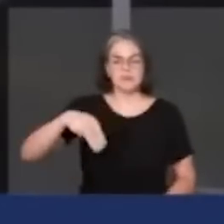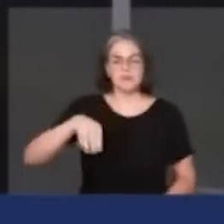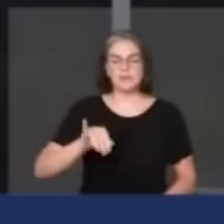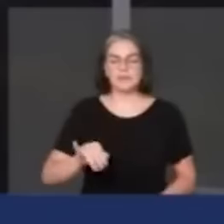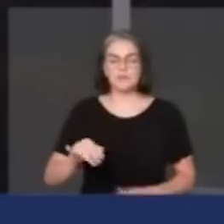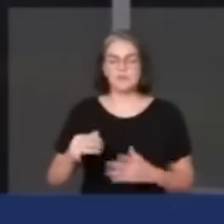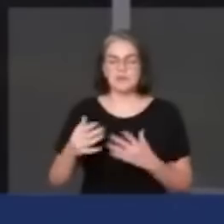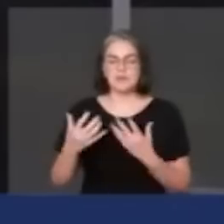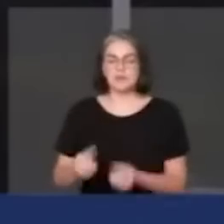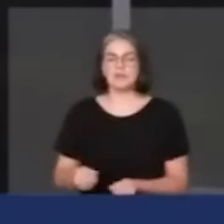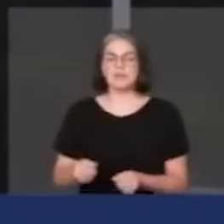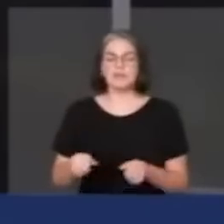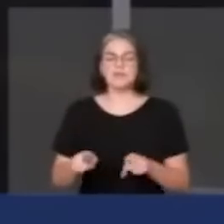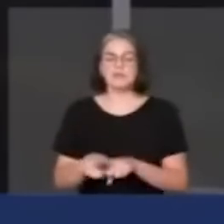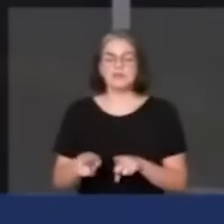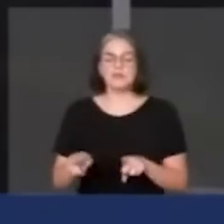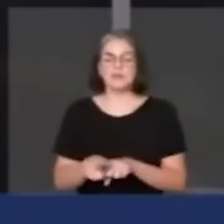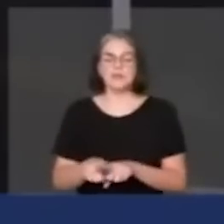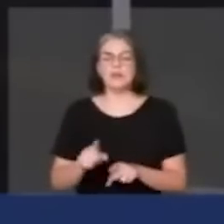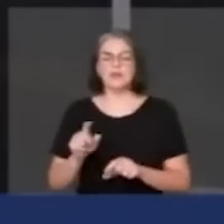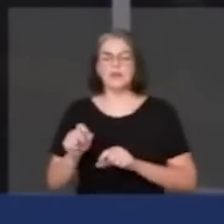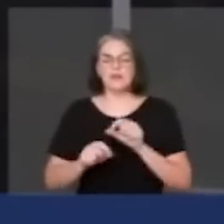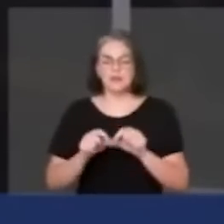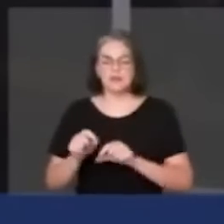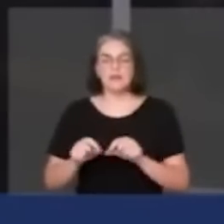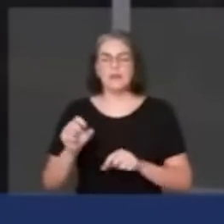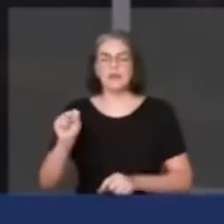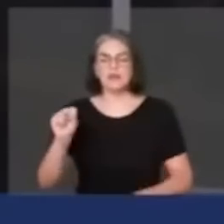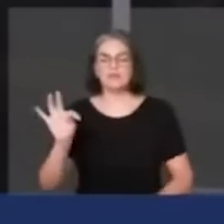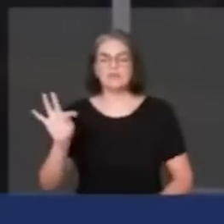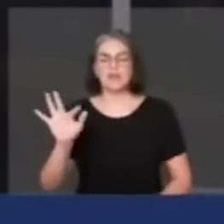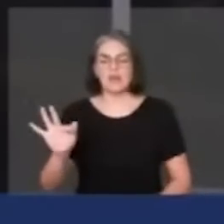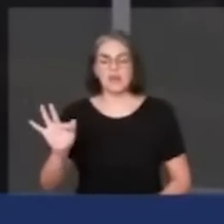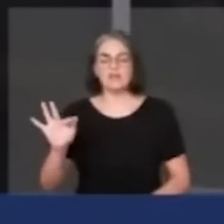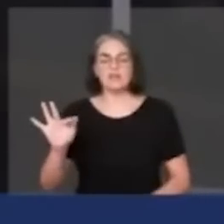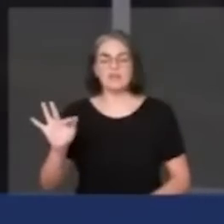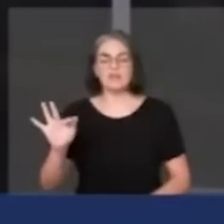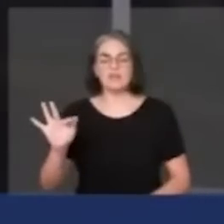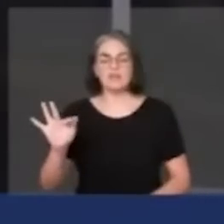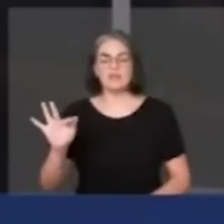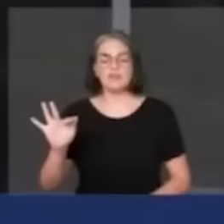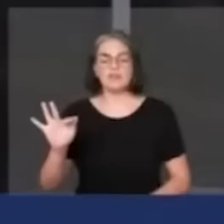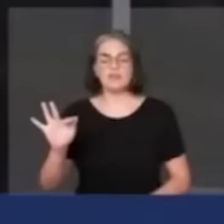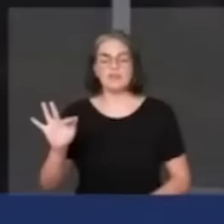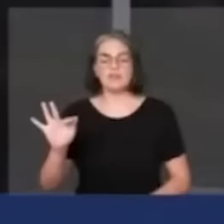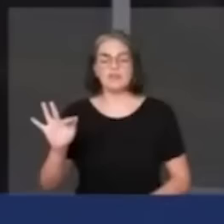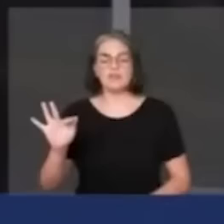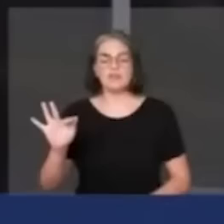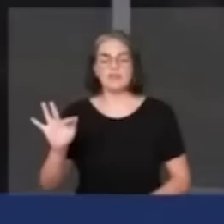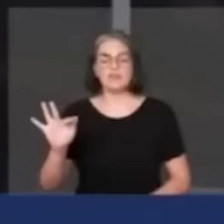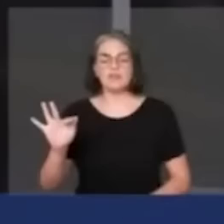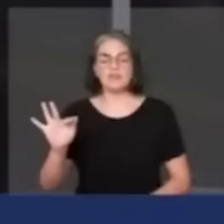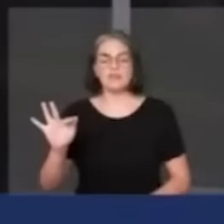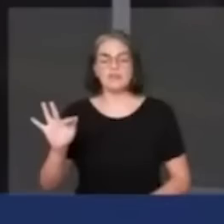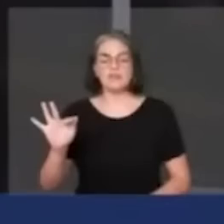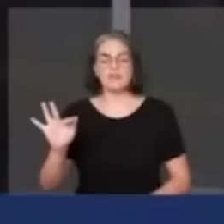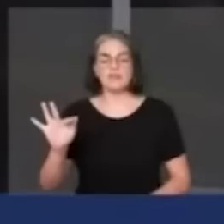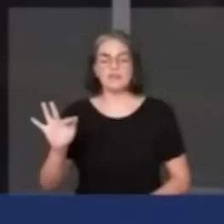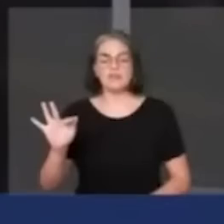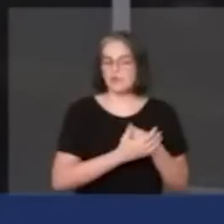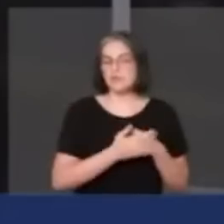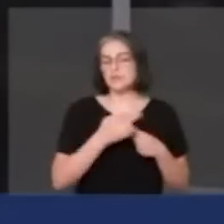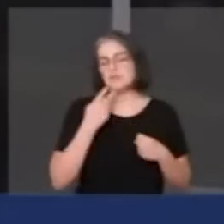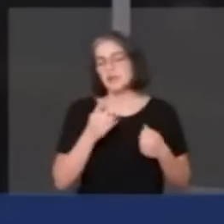automaticamente, pelo STF, que disse na CPI da Covid que CPMI é um direito da minoria e deveria ser aberto.